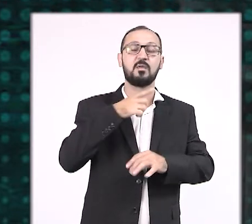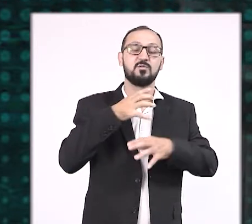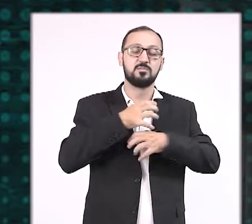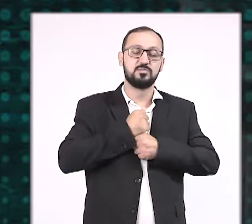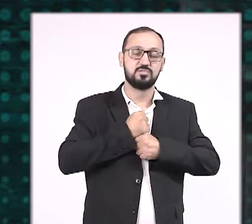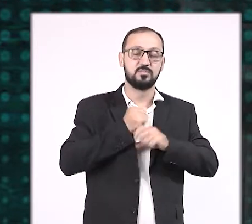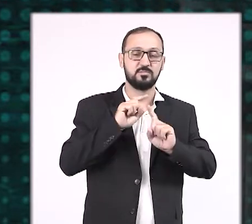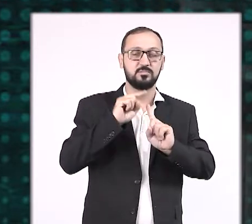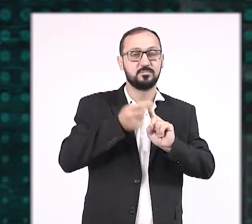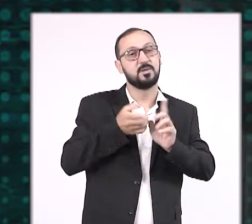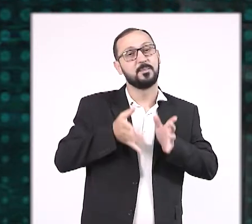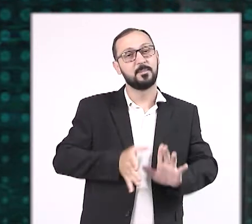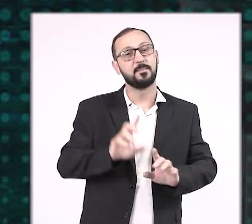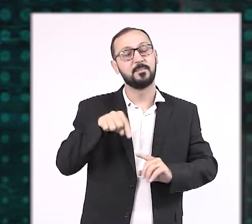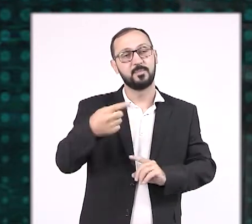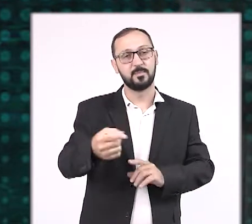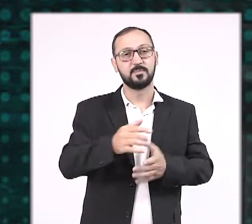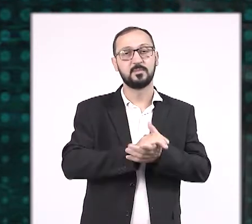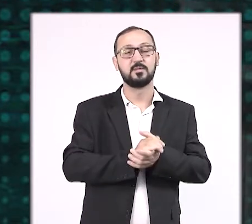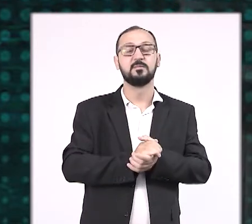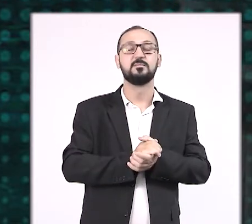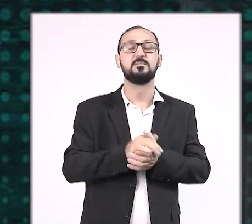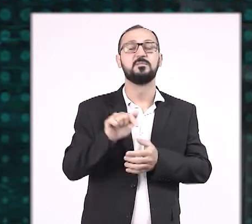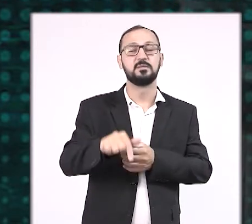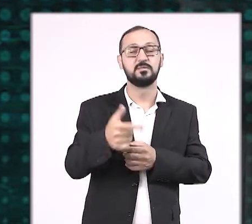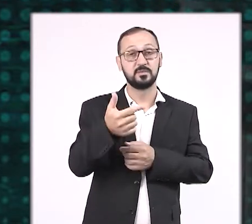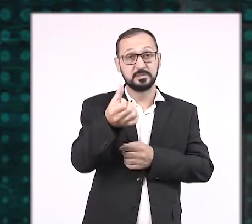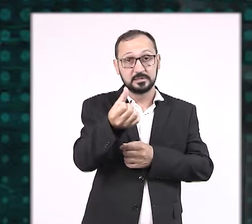19,8% e no Brasil a prevalência é de